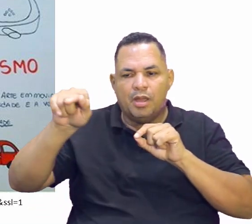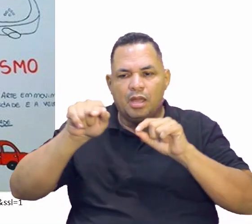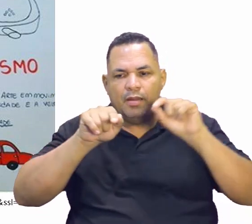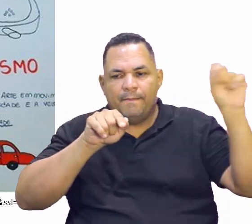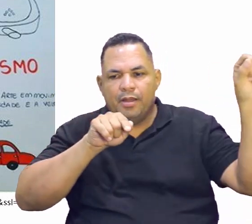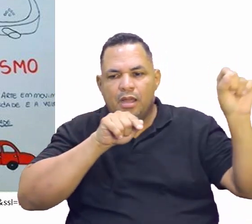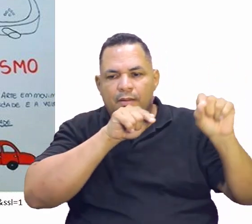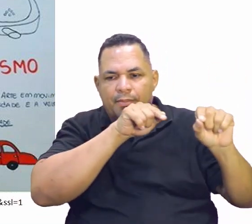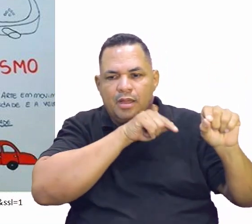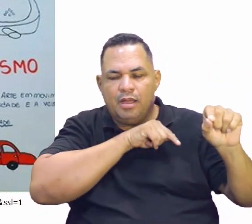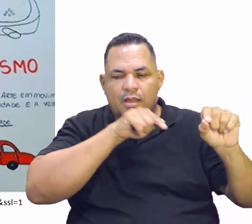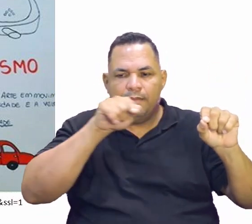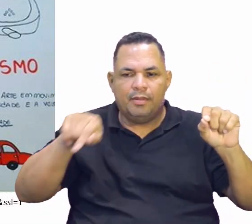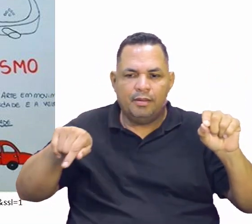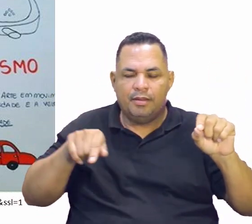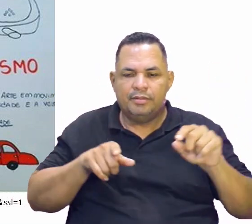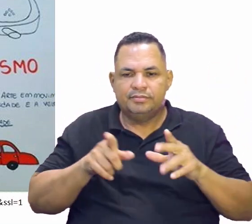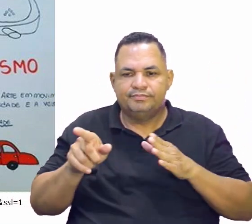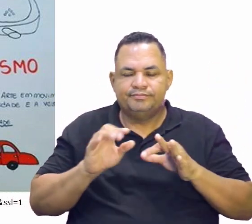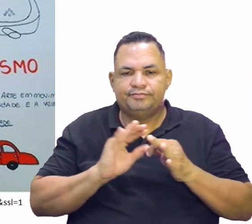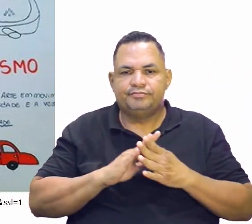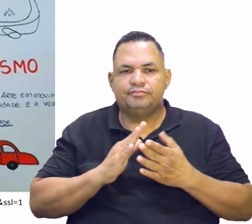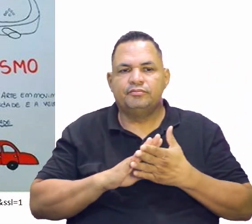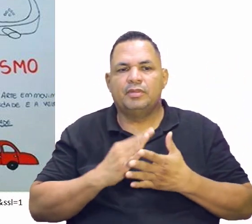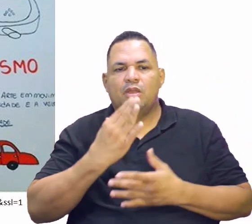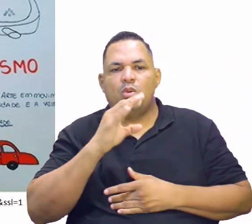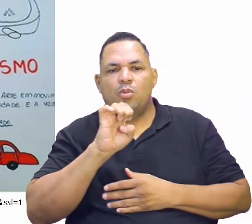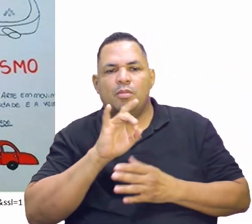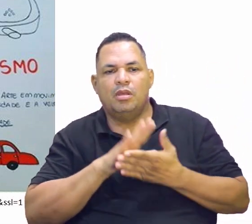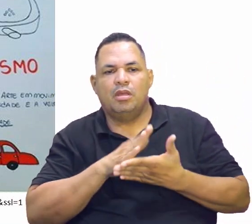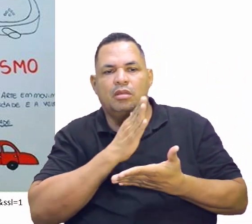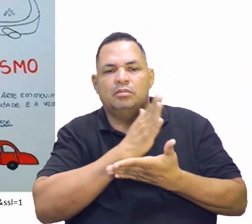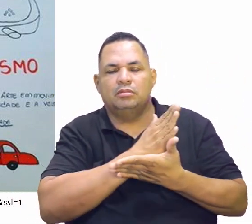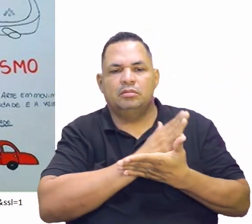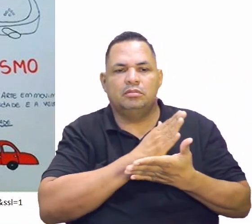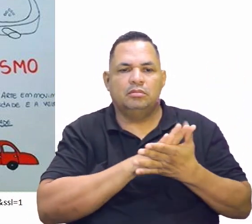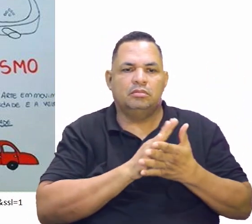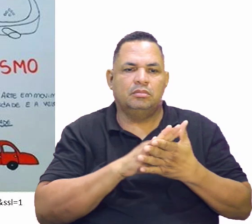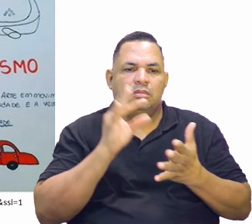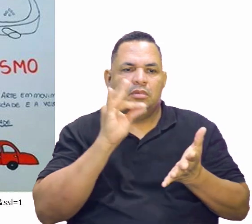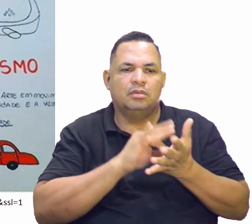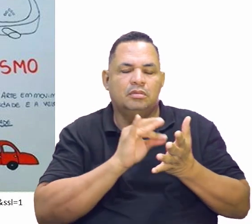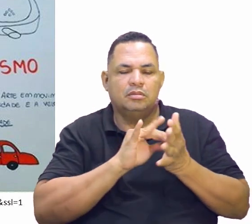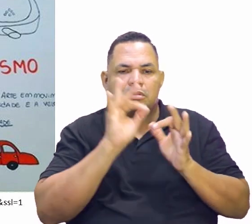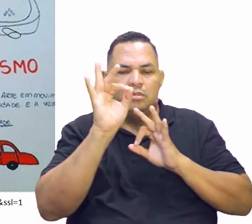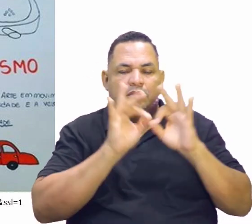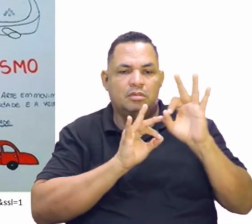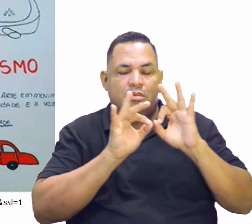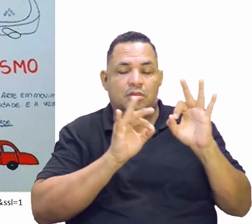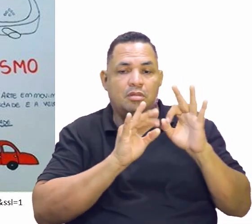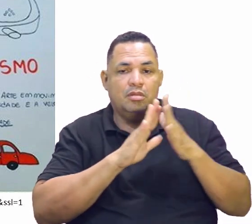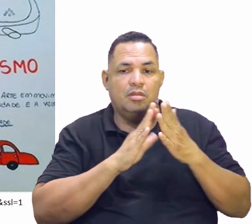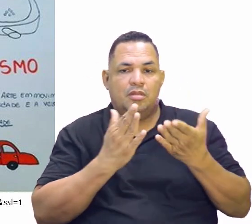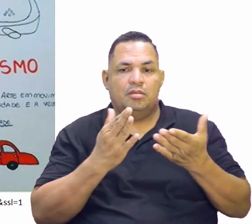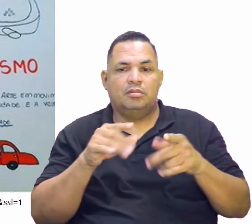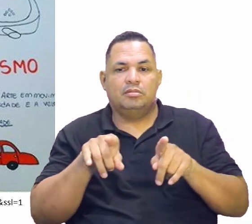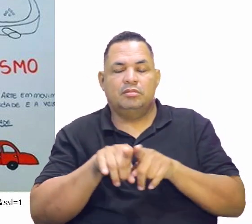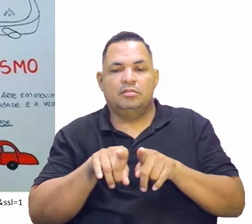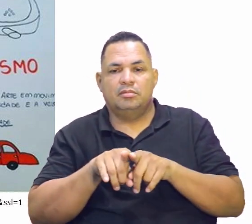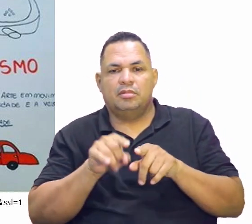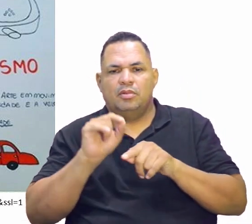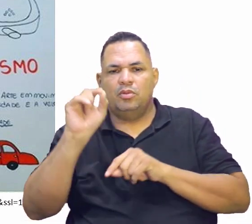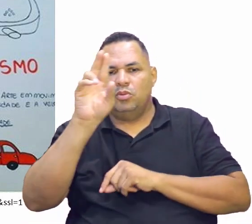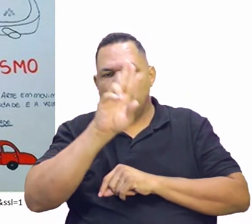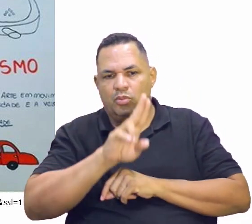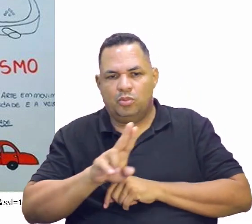minhas distribuições. Então, aqui ele falou do cubismo, fragmento do real, reconstrução através de forma geométrica. Olha só o que